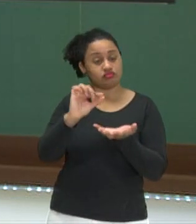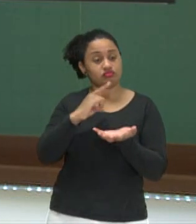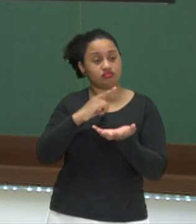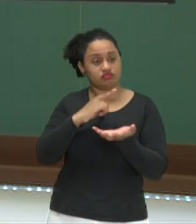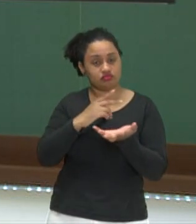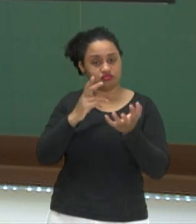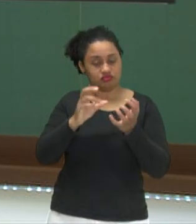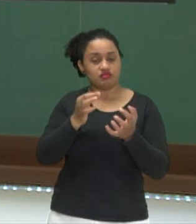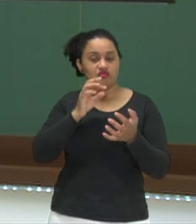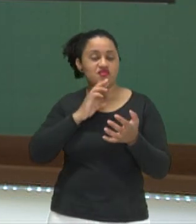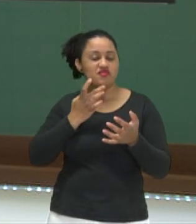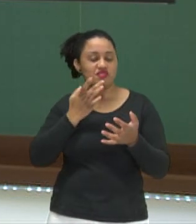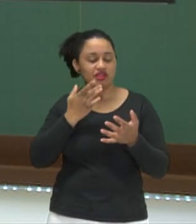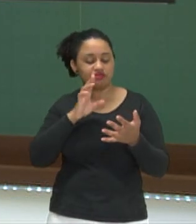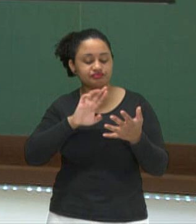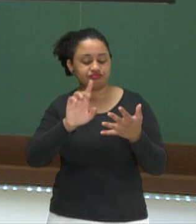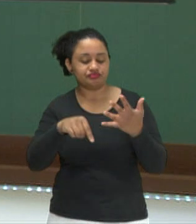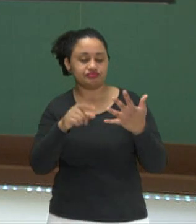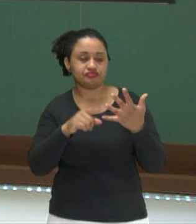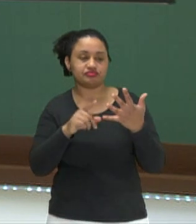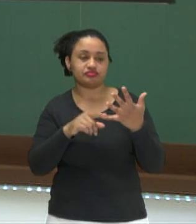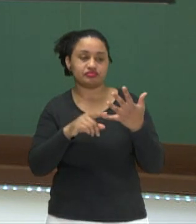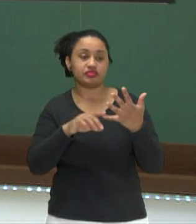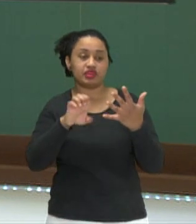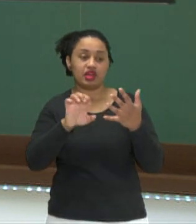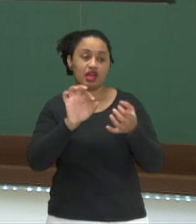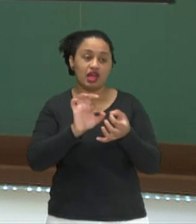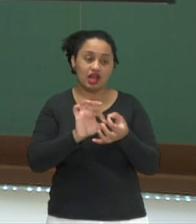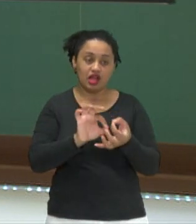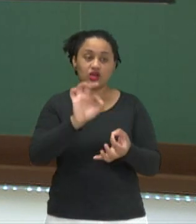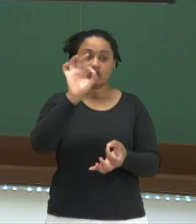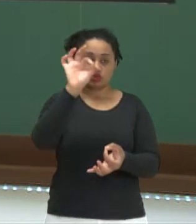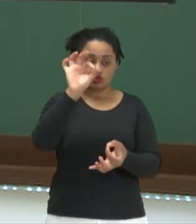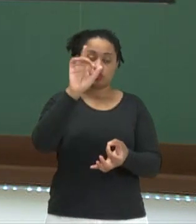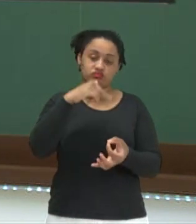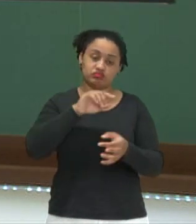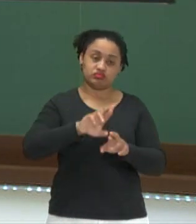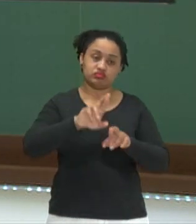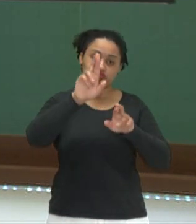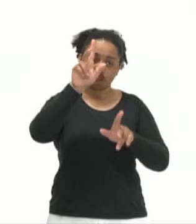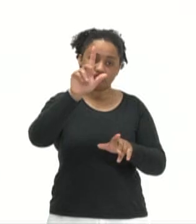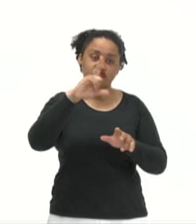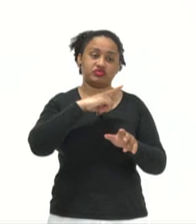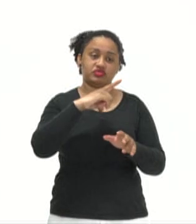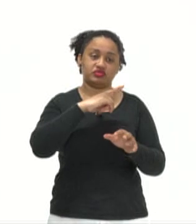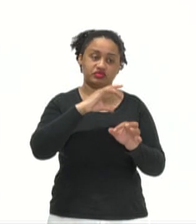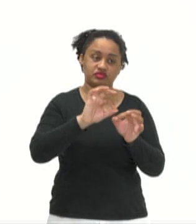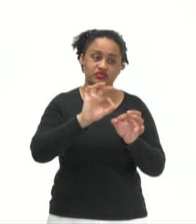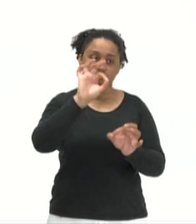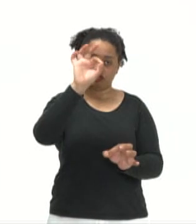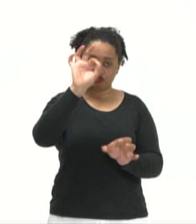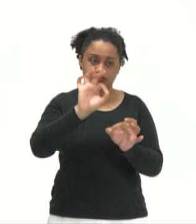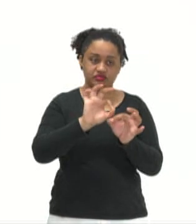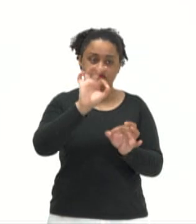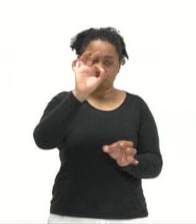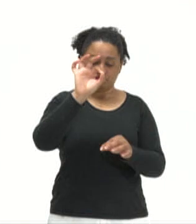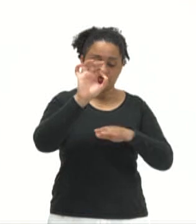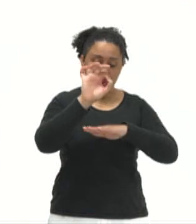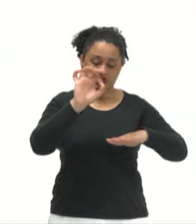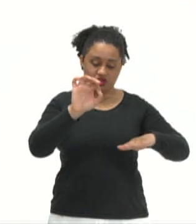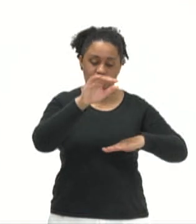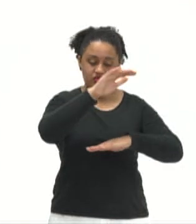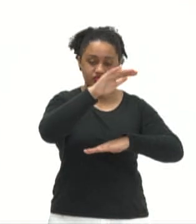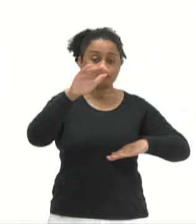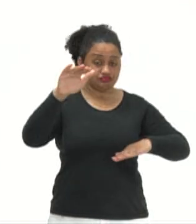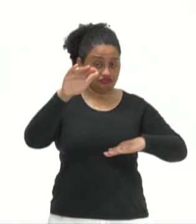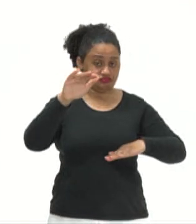Fácil, não é verdade? E a altura, que exatamente vai ser a distância entre o plano alfa e o